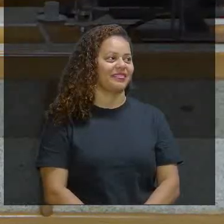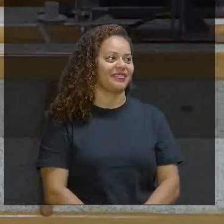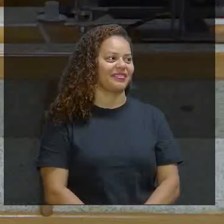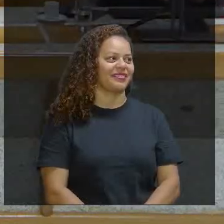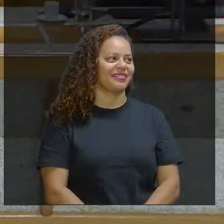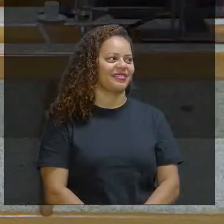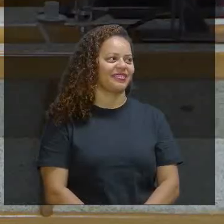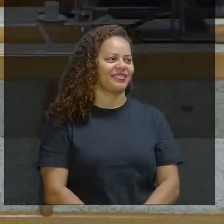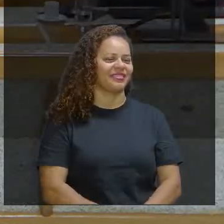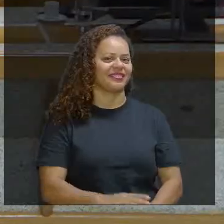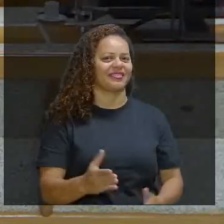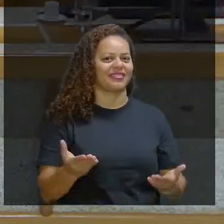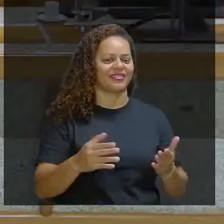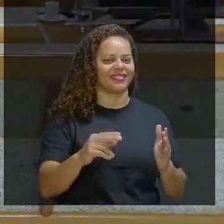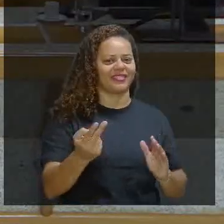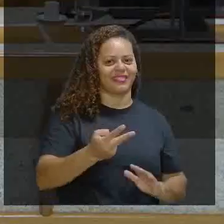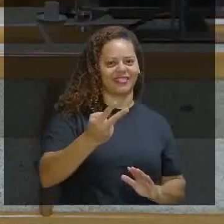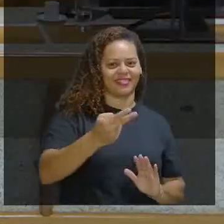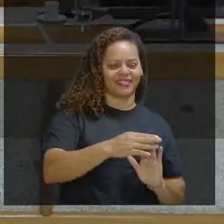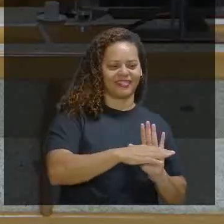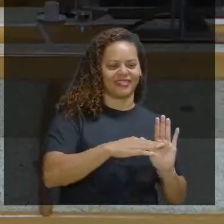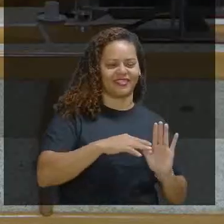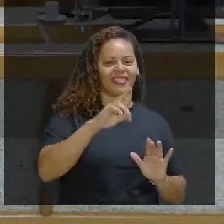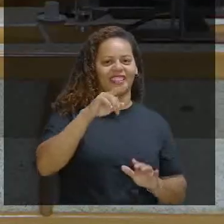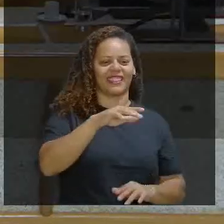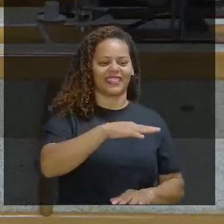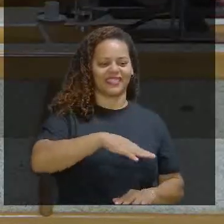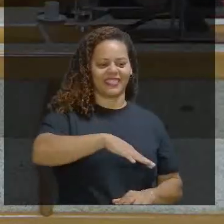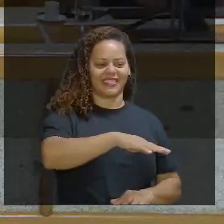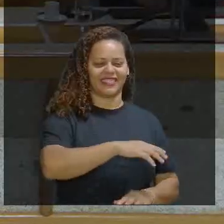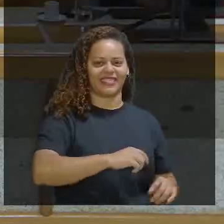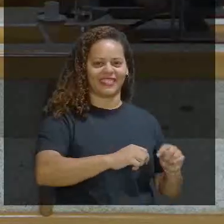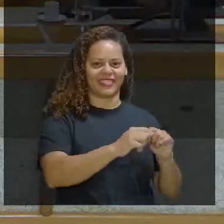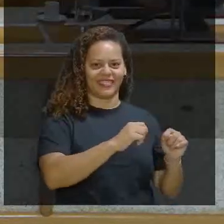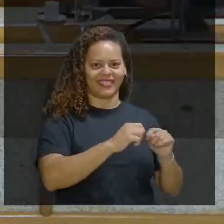Segundo processo é o processo administrativo